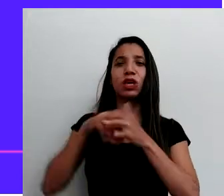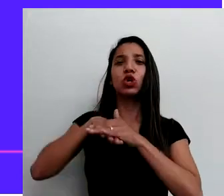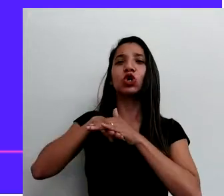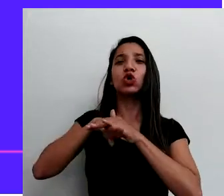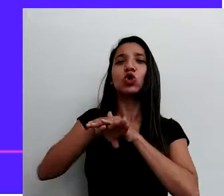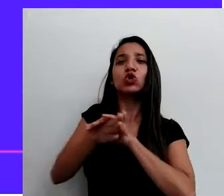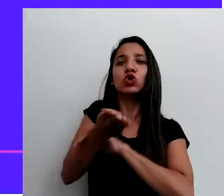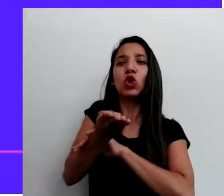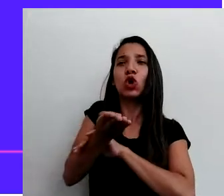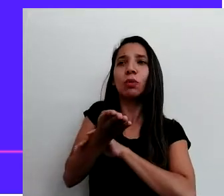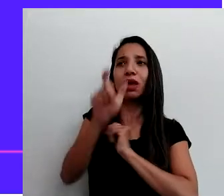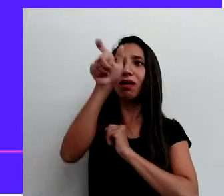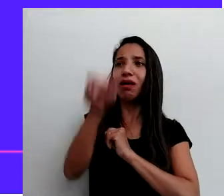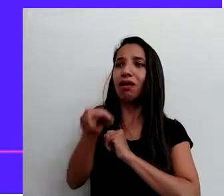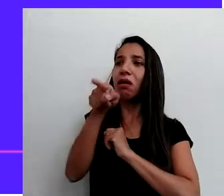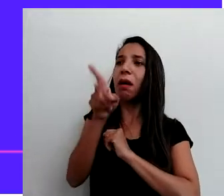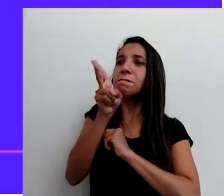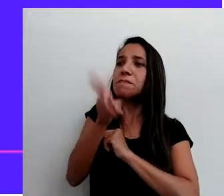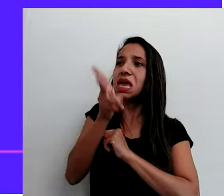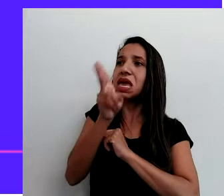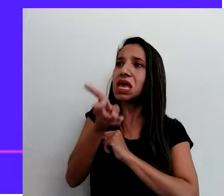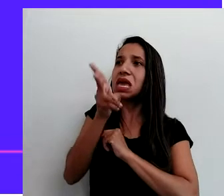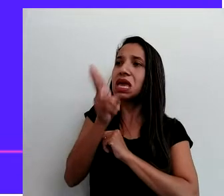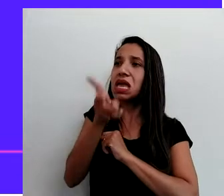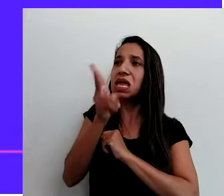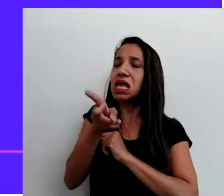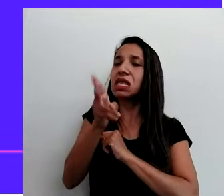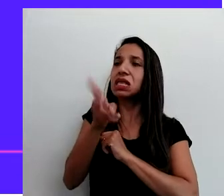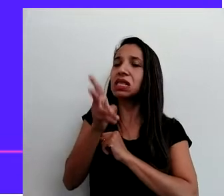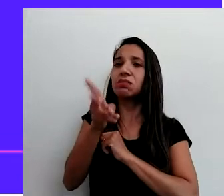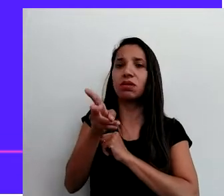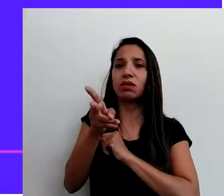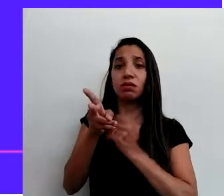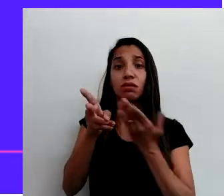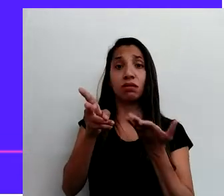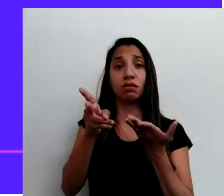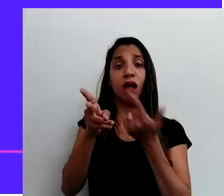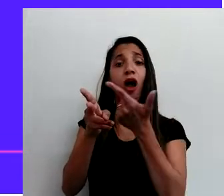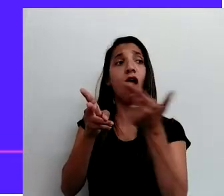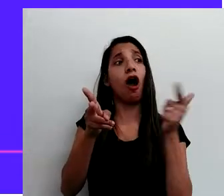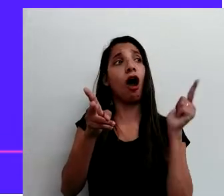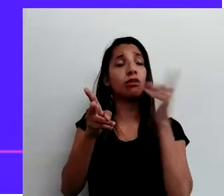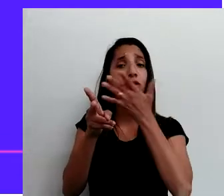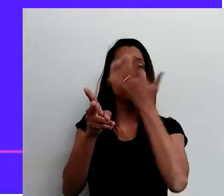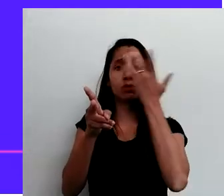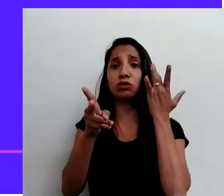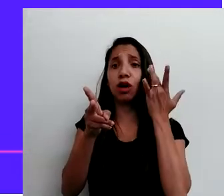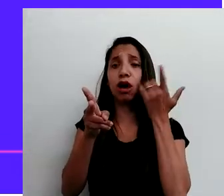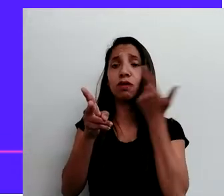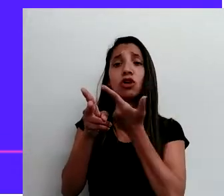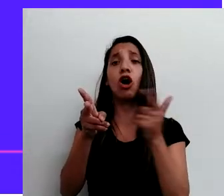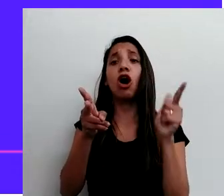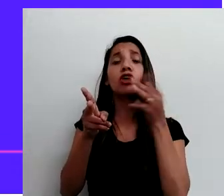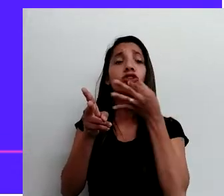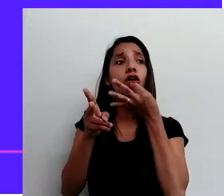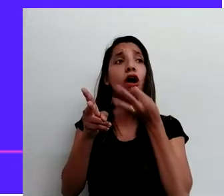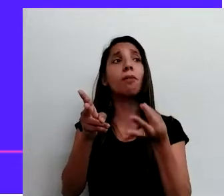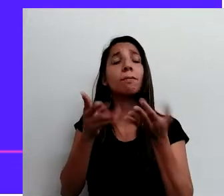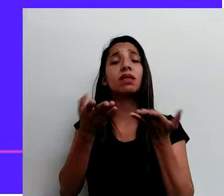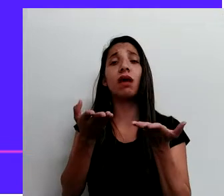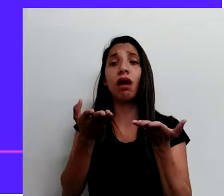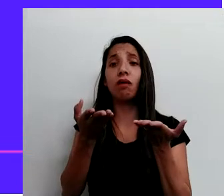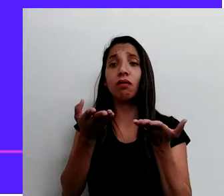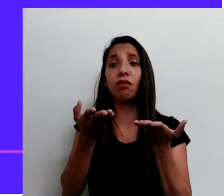as mesmas pessoas e destituir de potência, de capacidade,